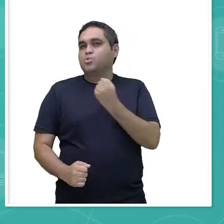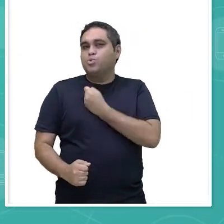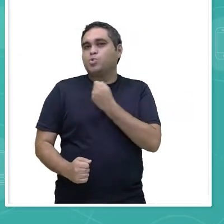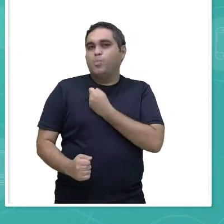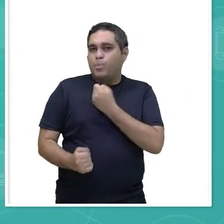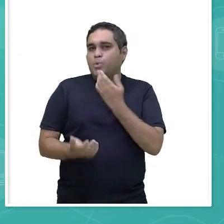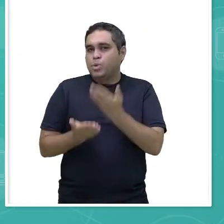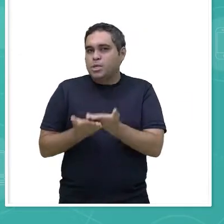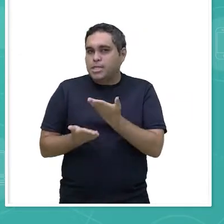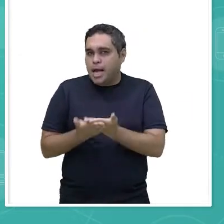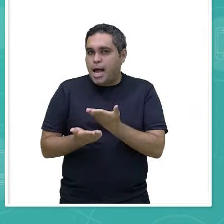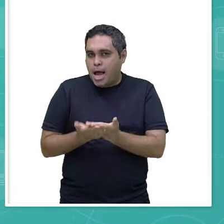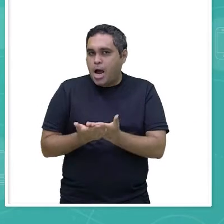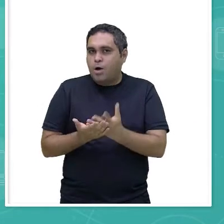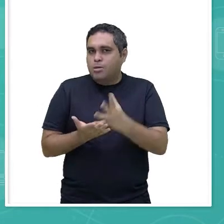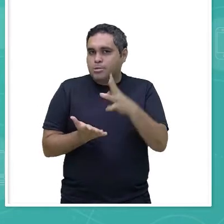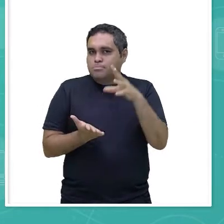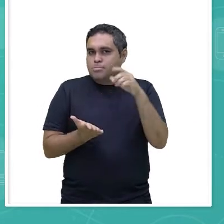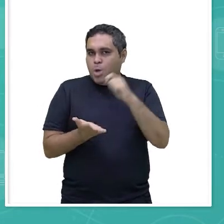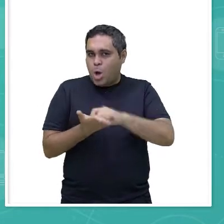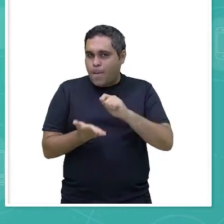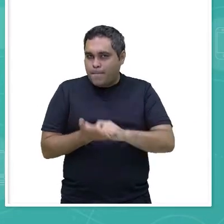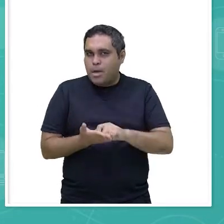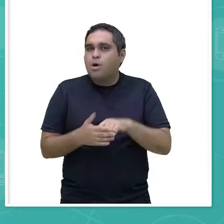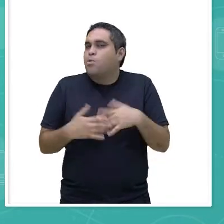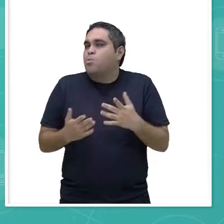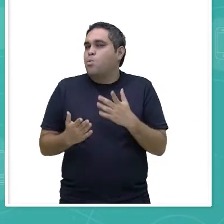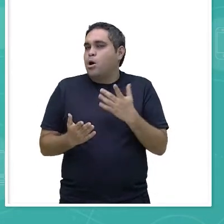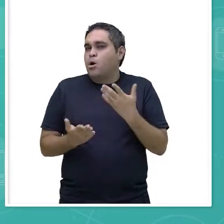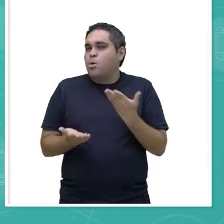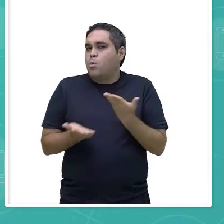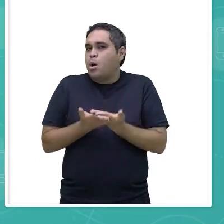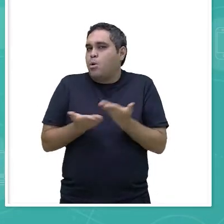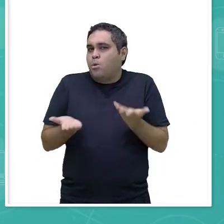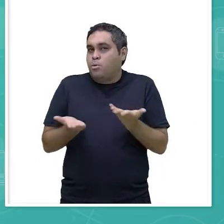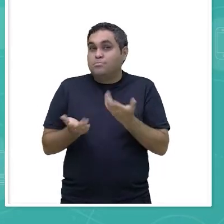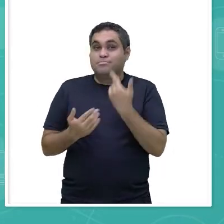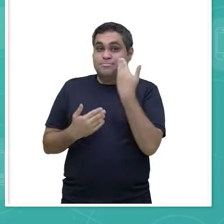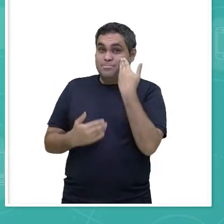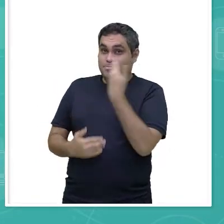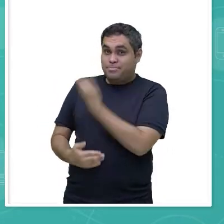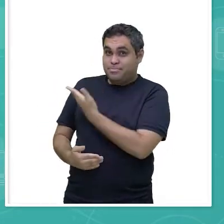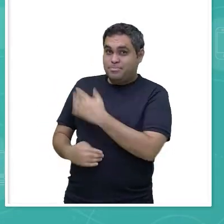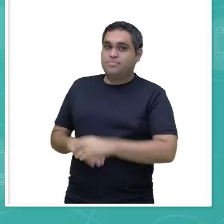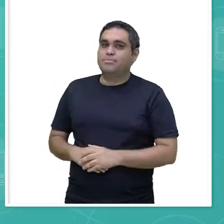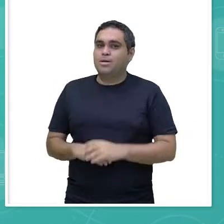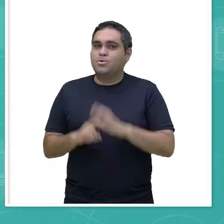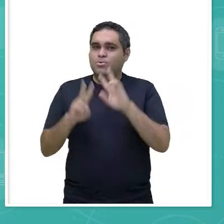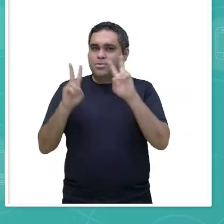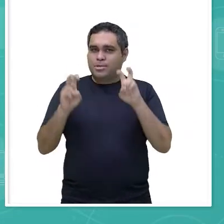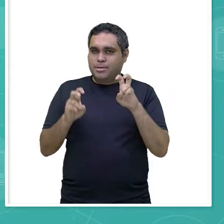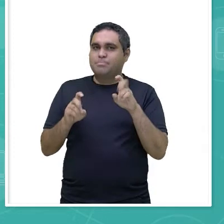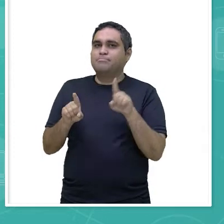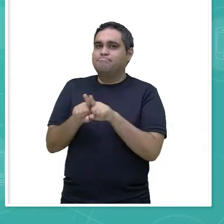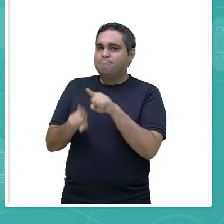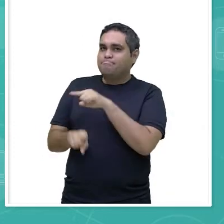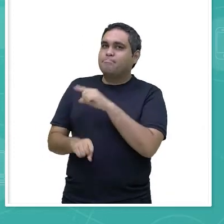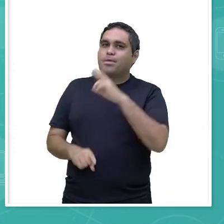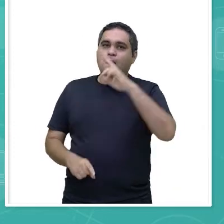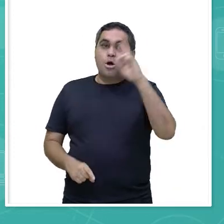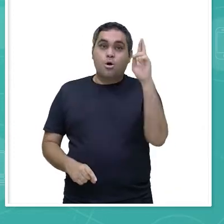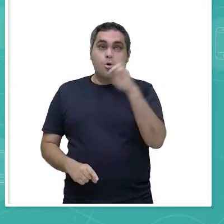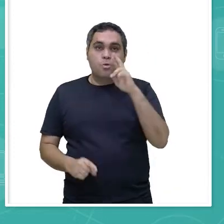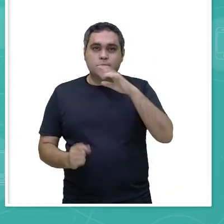dos conteúdos das nossas aulas. O que nós vamos ver hoje? Olha aí. Revolução Russa. Vamos agora falar